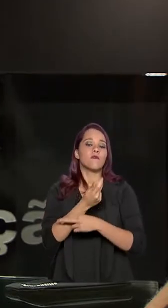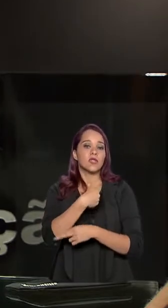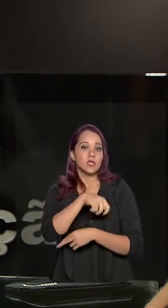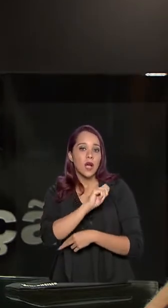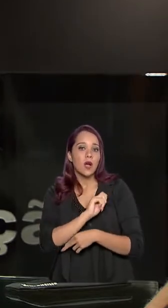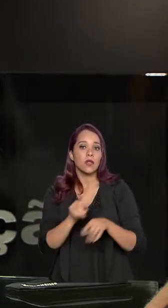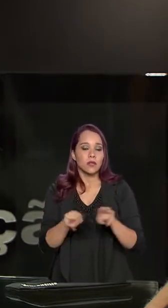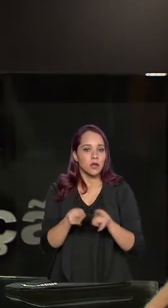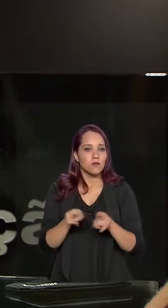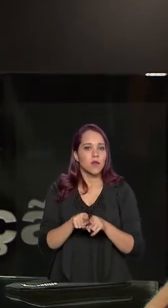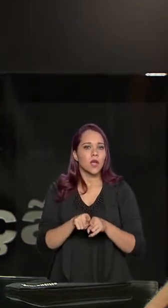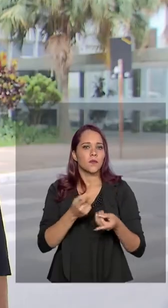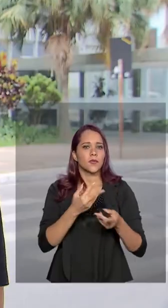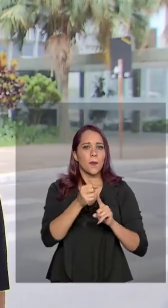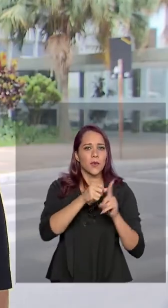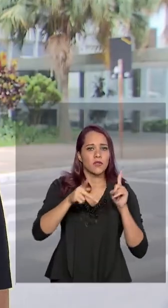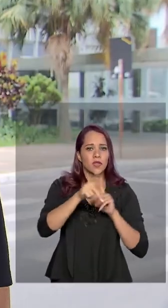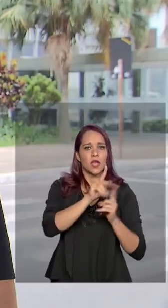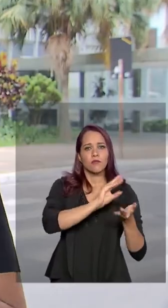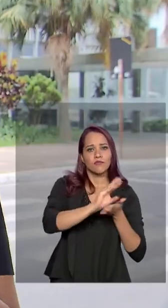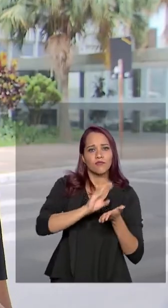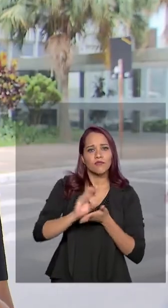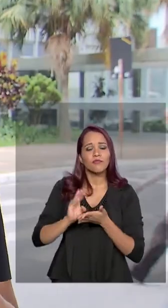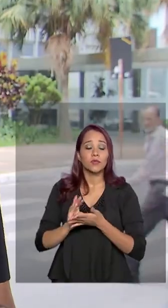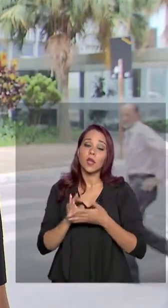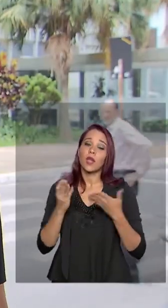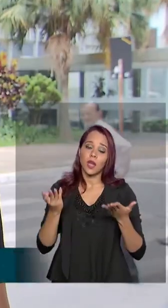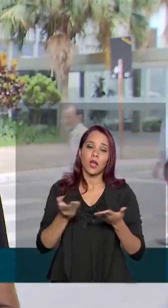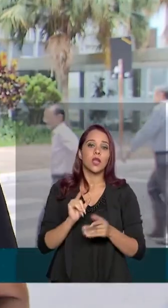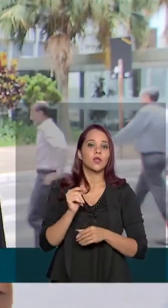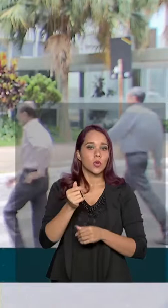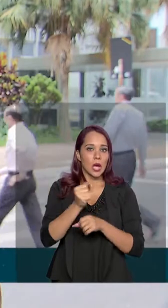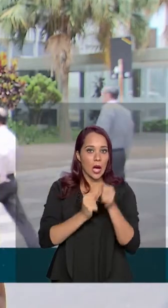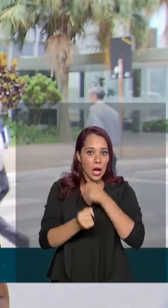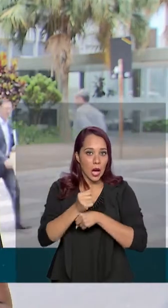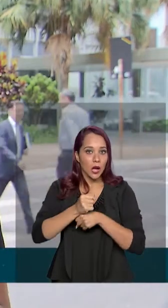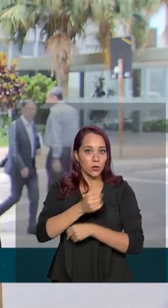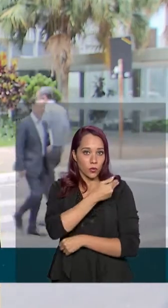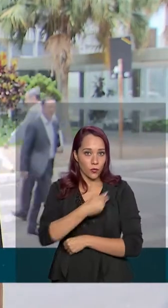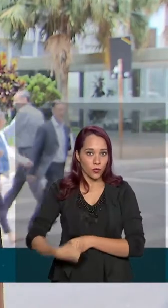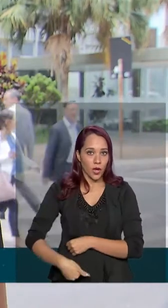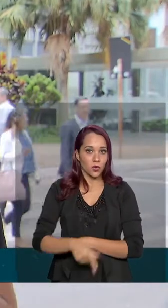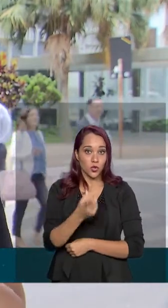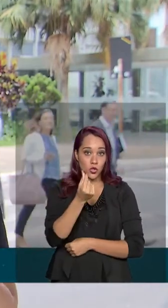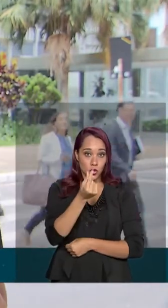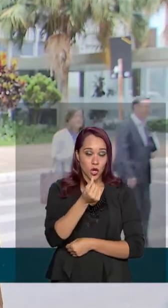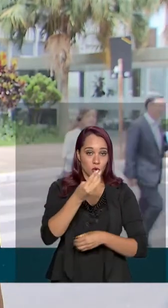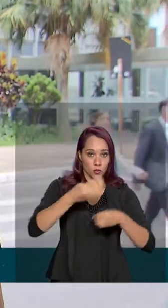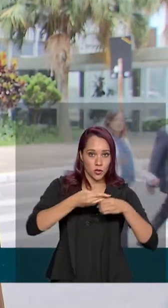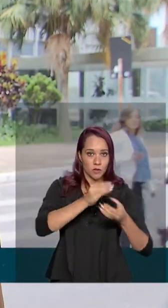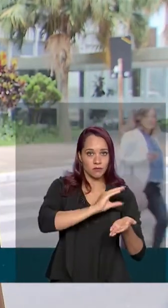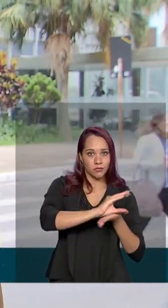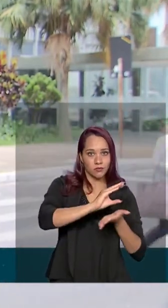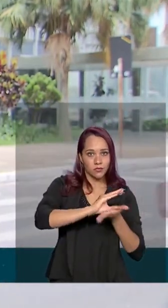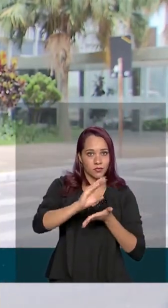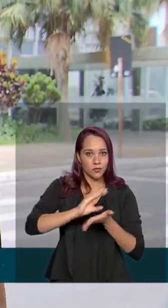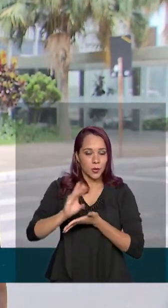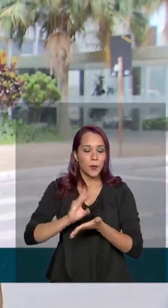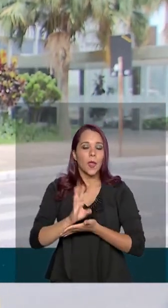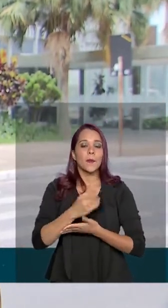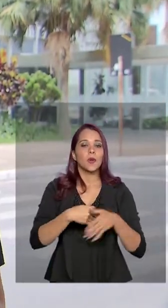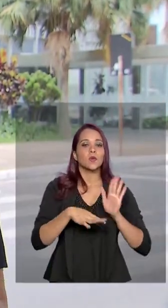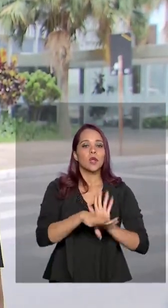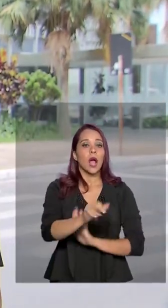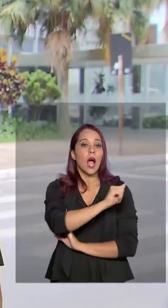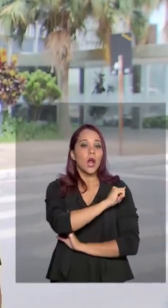passar a reforma da Previdência. Todo ano, o governo repassa para os municípios dinheiro para custear os alunos das escolas